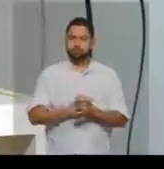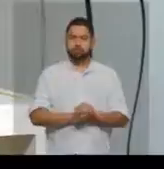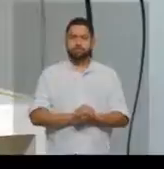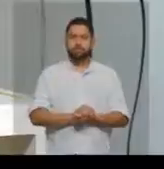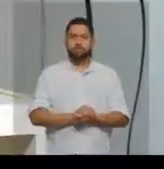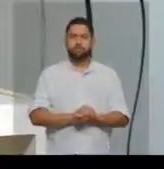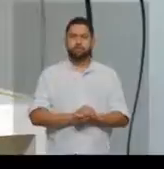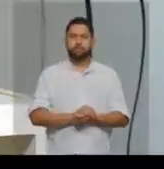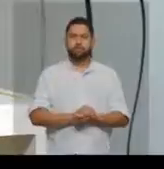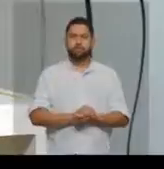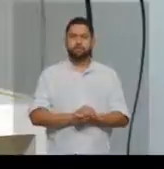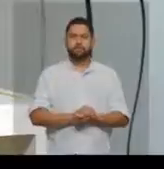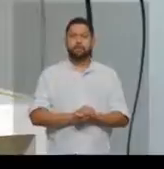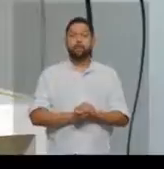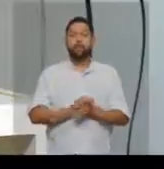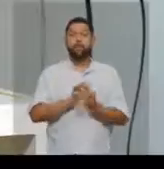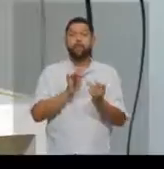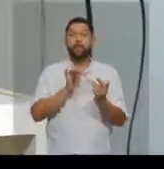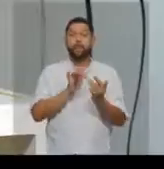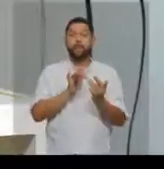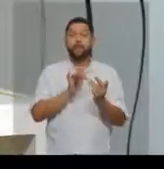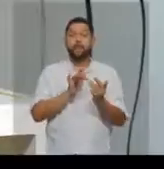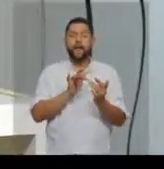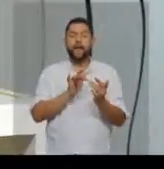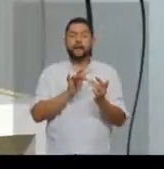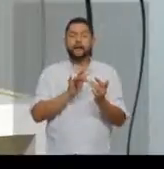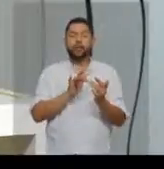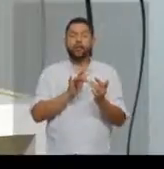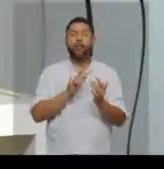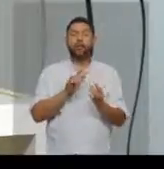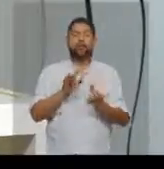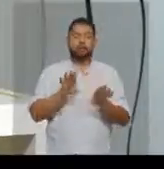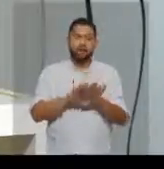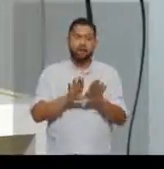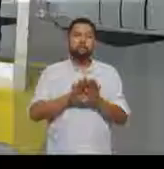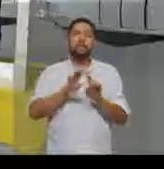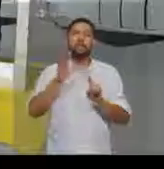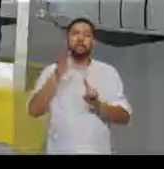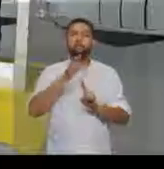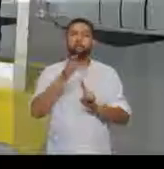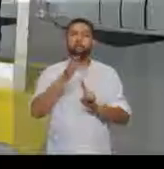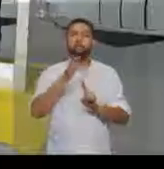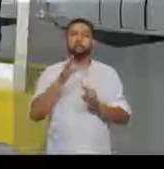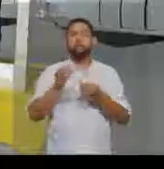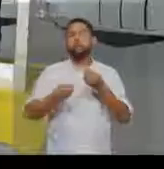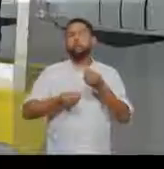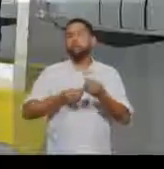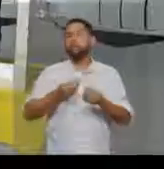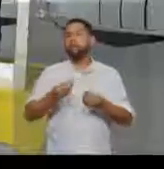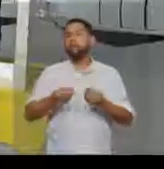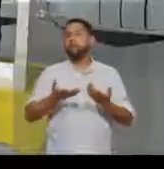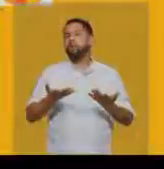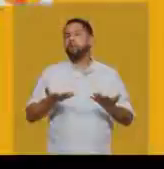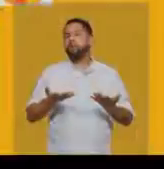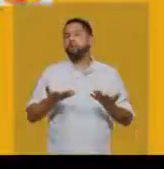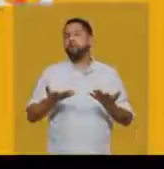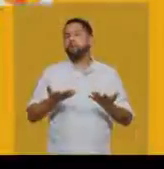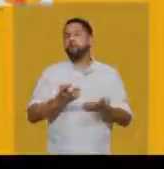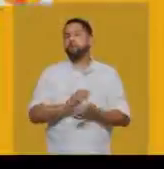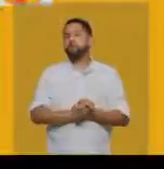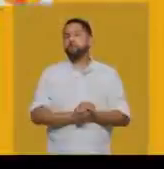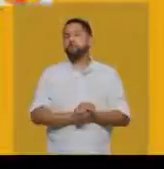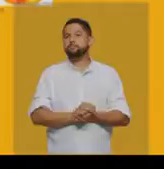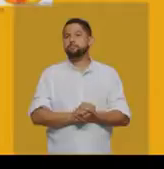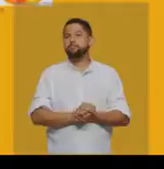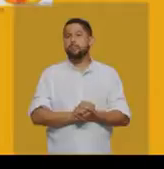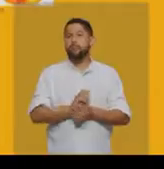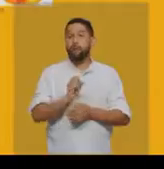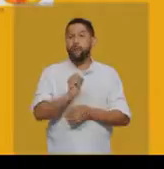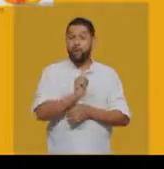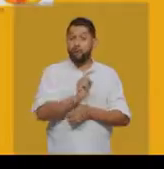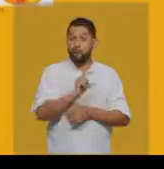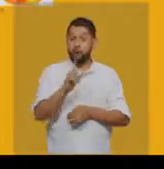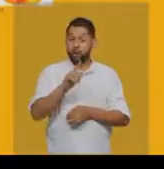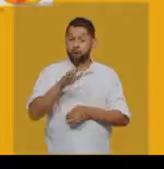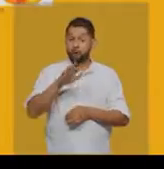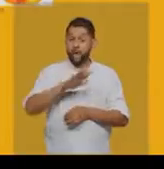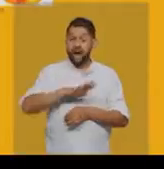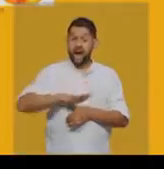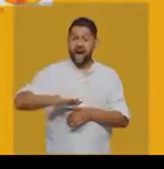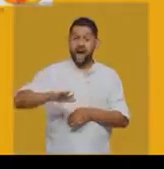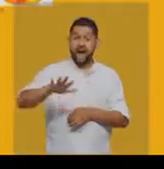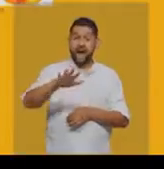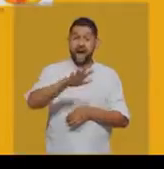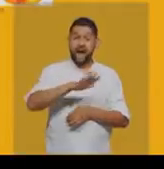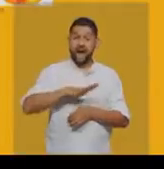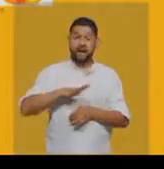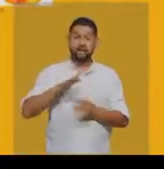outro fator de influência. Então, qual que é esse fator de influência? O aumento da área de contato,